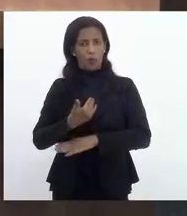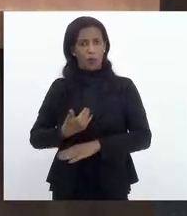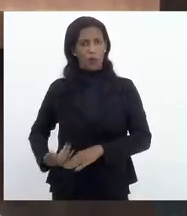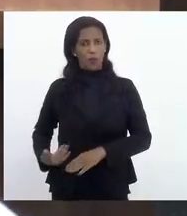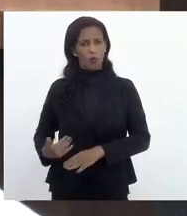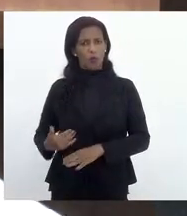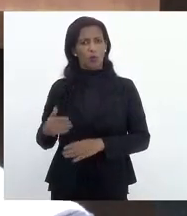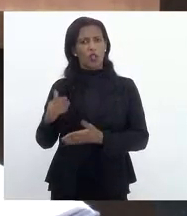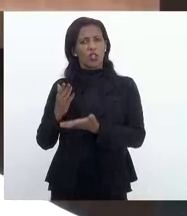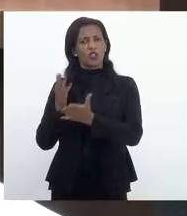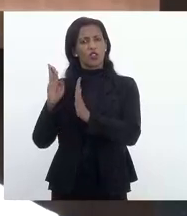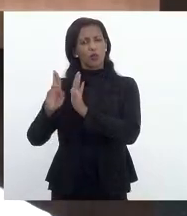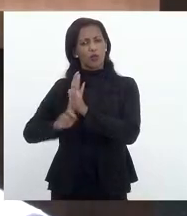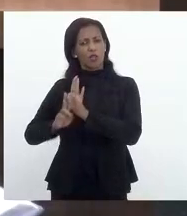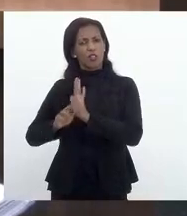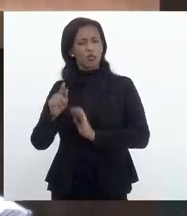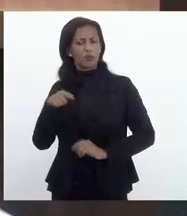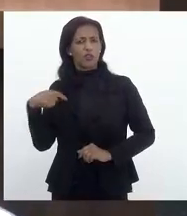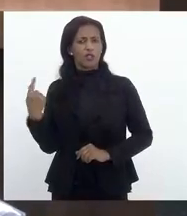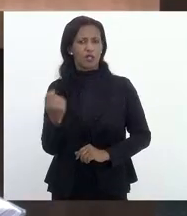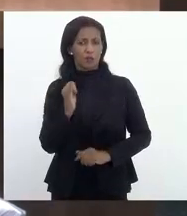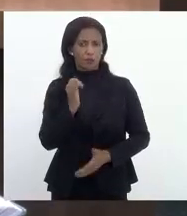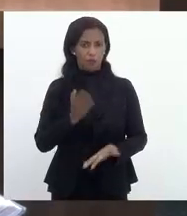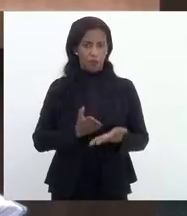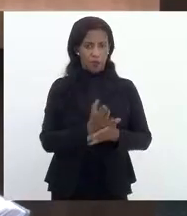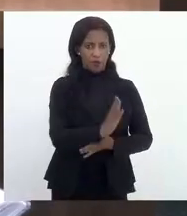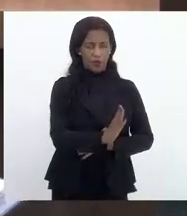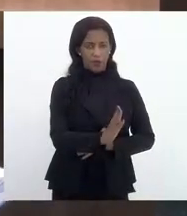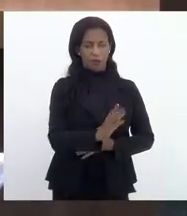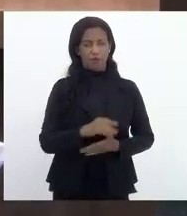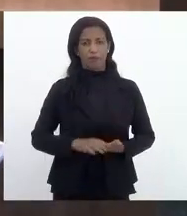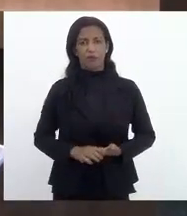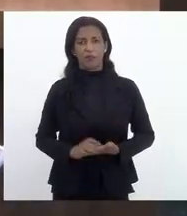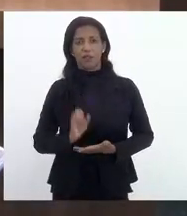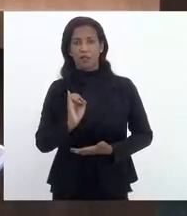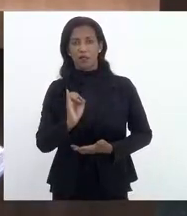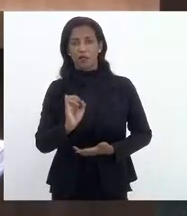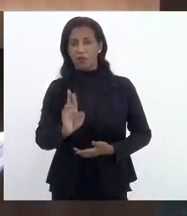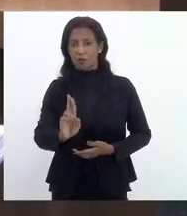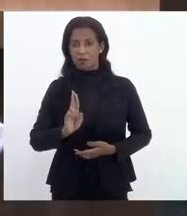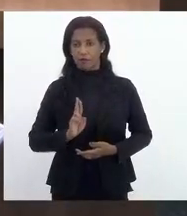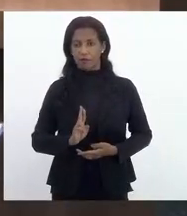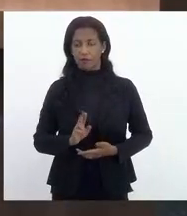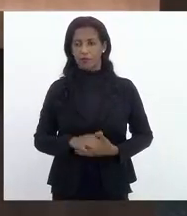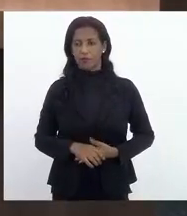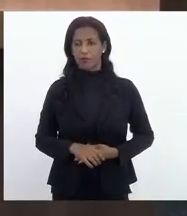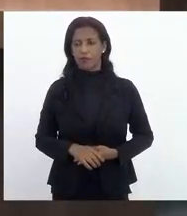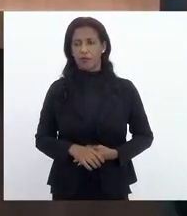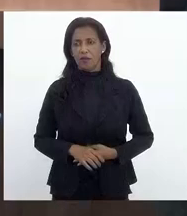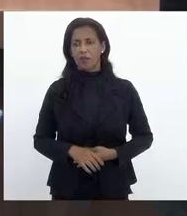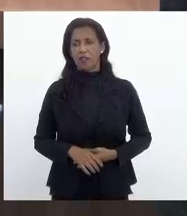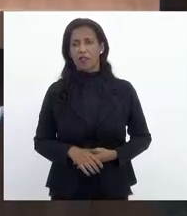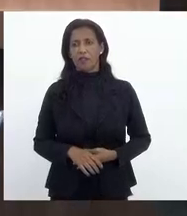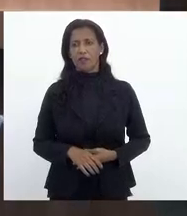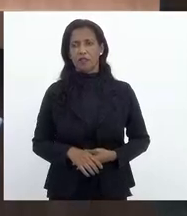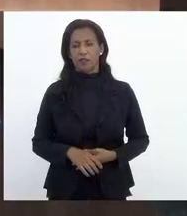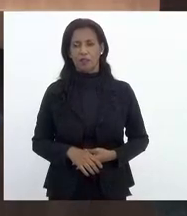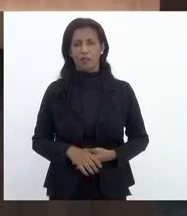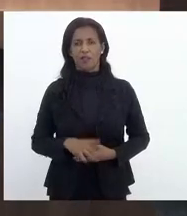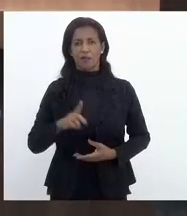regime geral daqui para frente e se for aprovado Isso é uma questão que tem que ser respondida concluir por favor